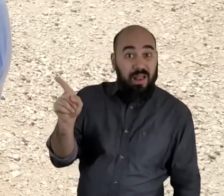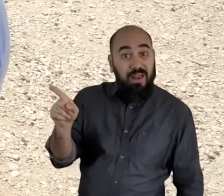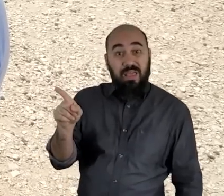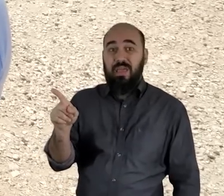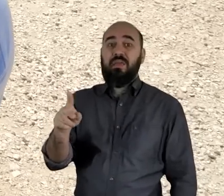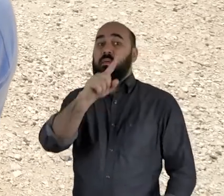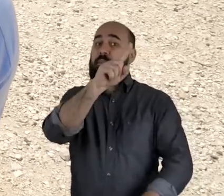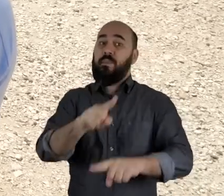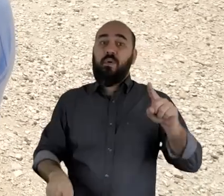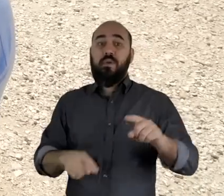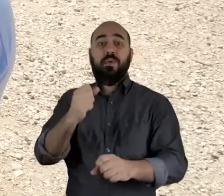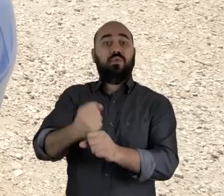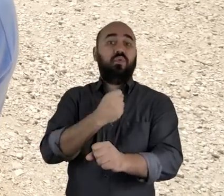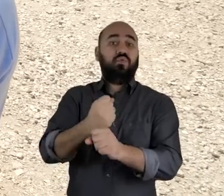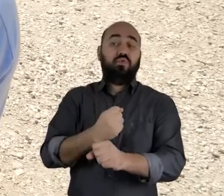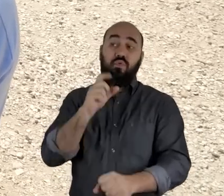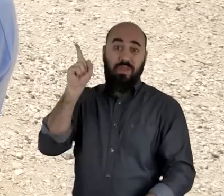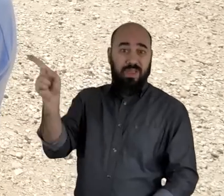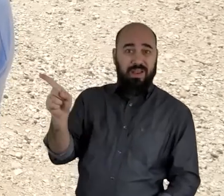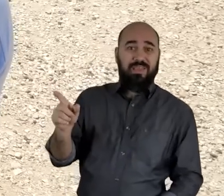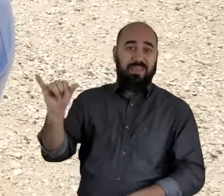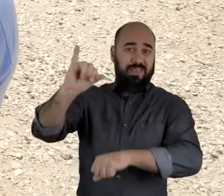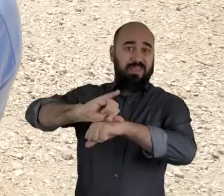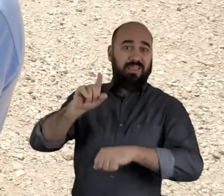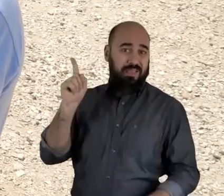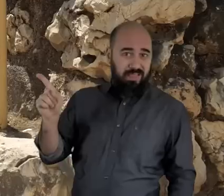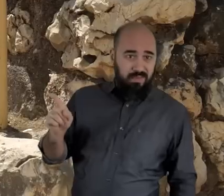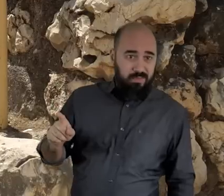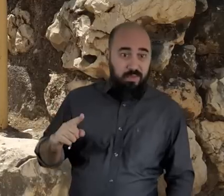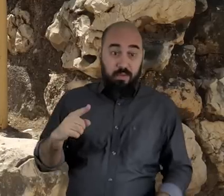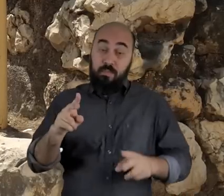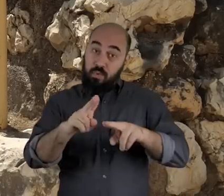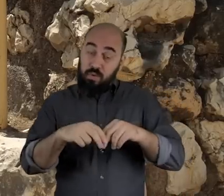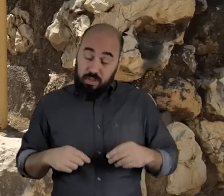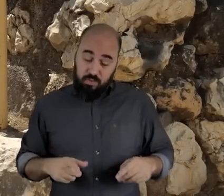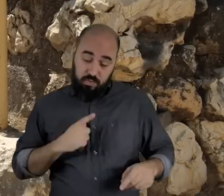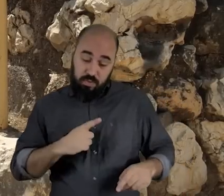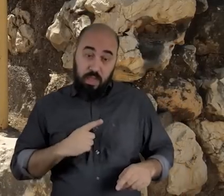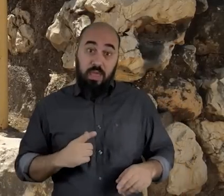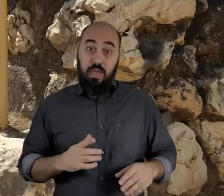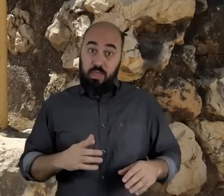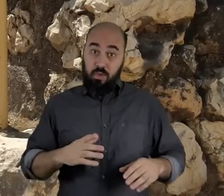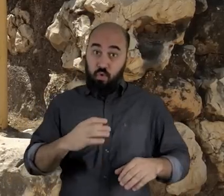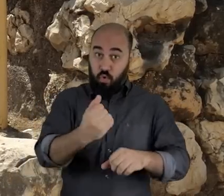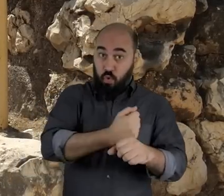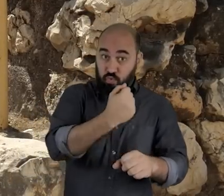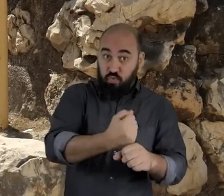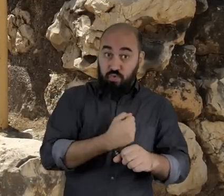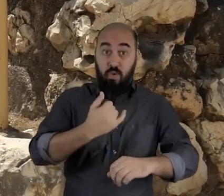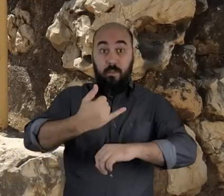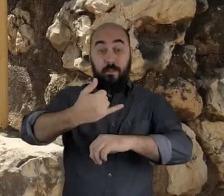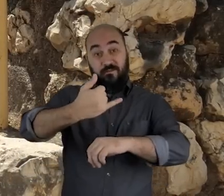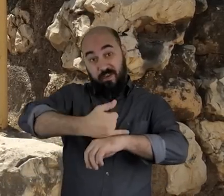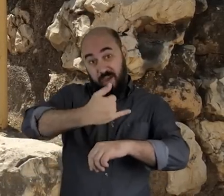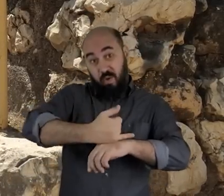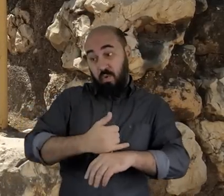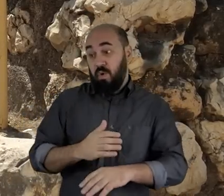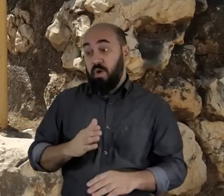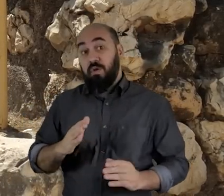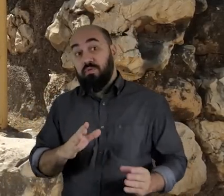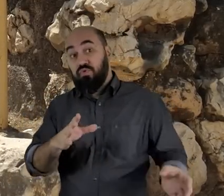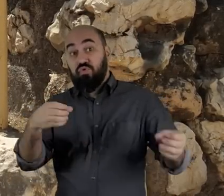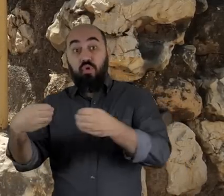ali. E por isso, temos ruínas e paredes no meio da cidade da Idade do Ferro. Provavelmente,